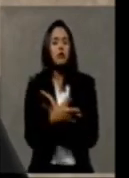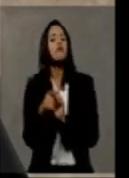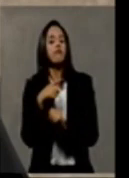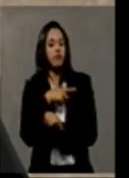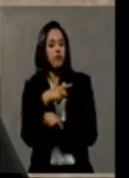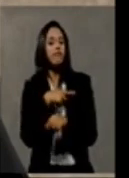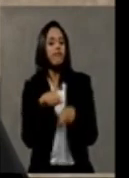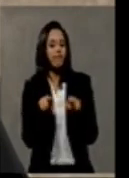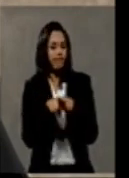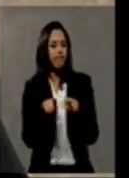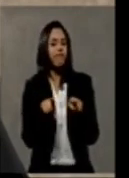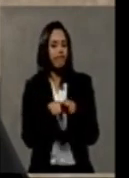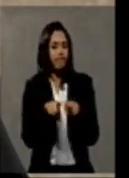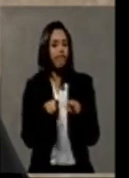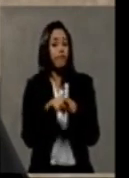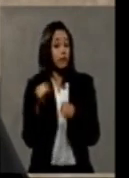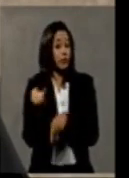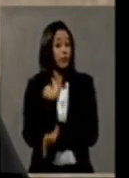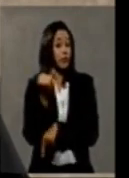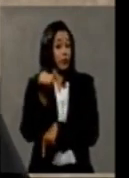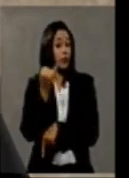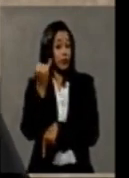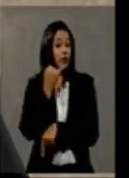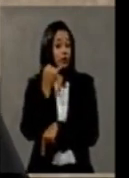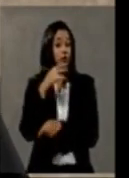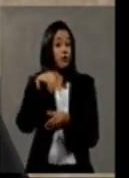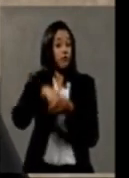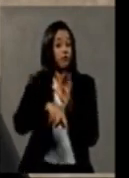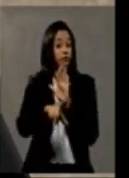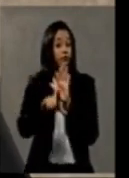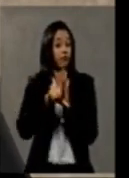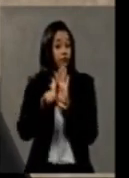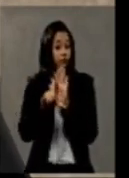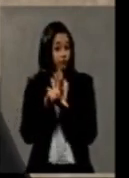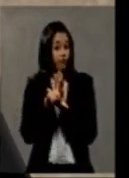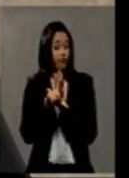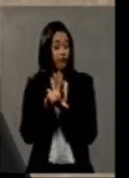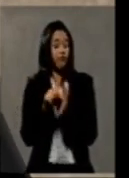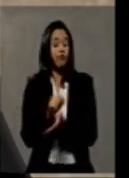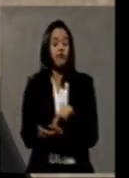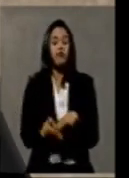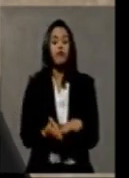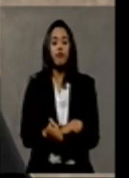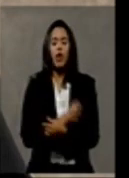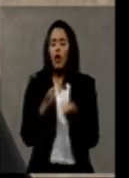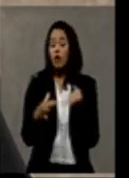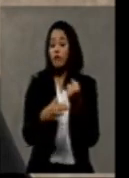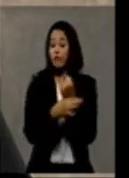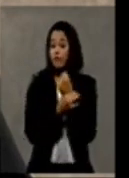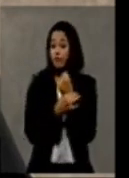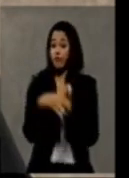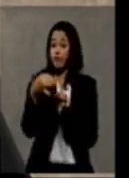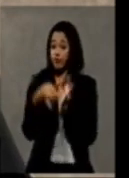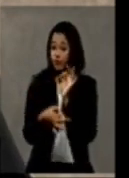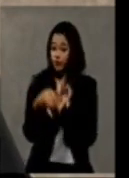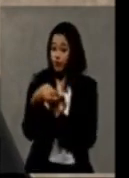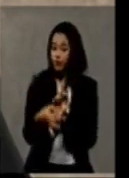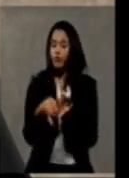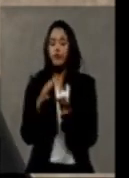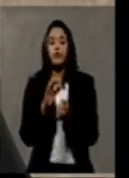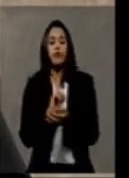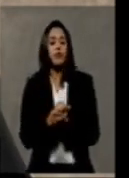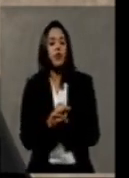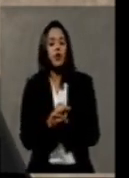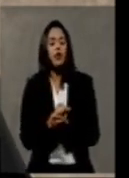inclusive prioridade legal de julgamento a segurança jurídica a previsibilidade